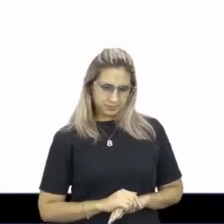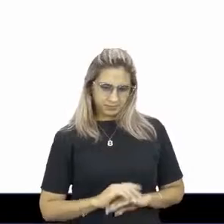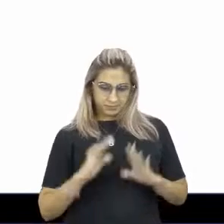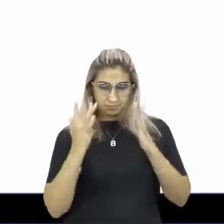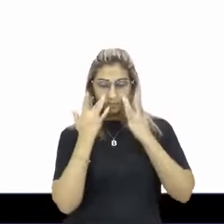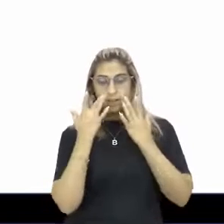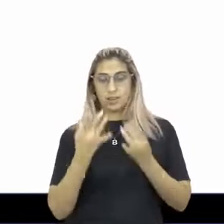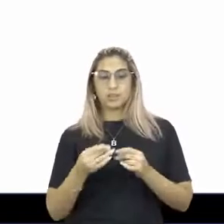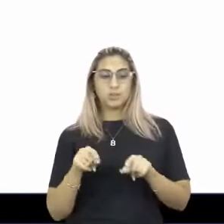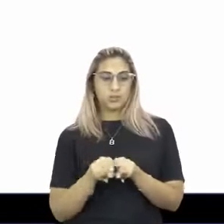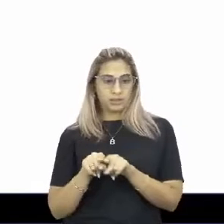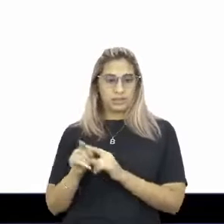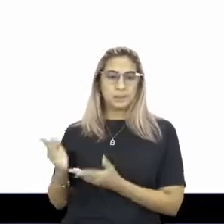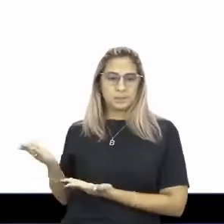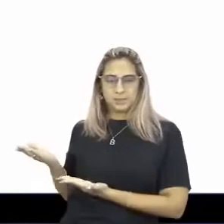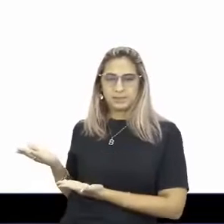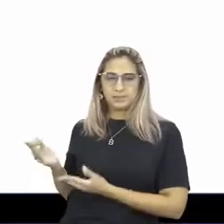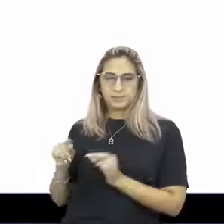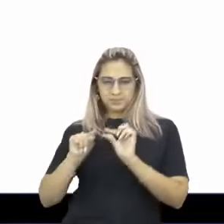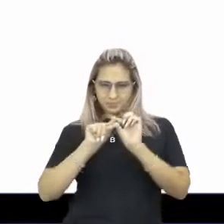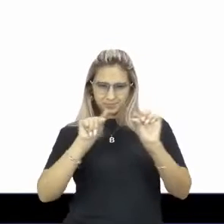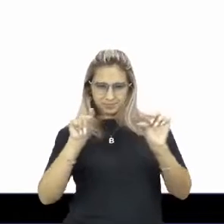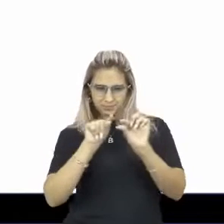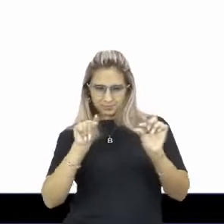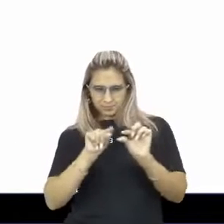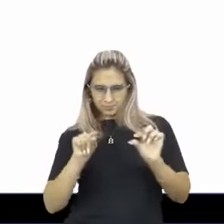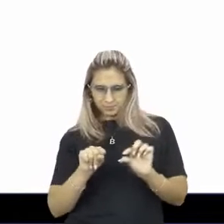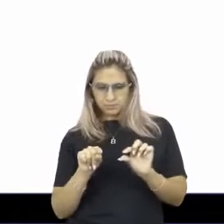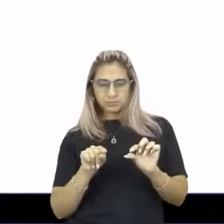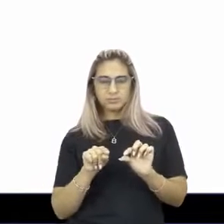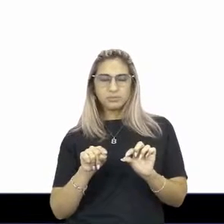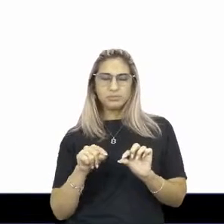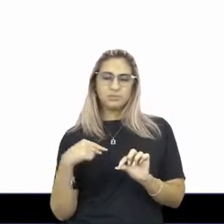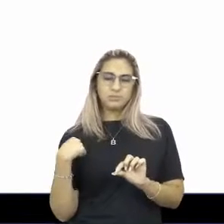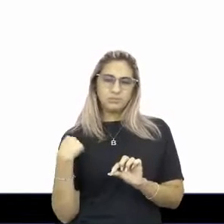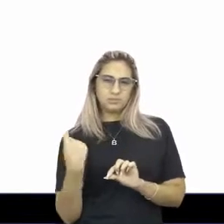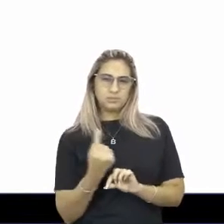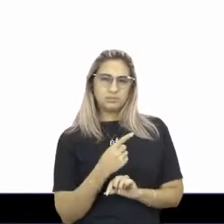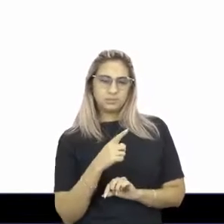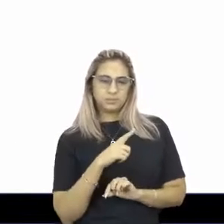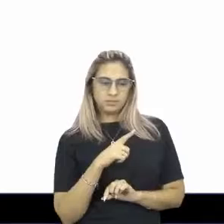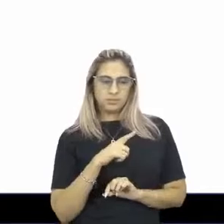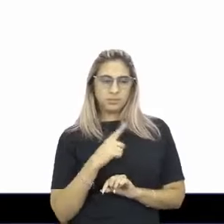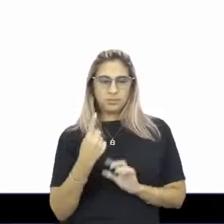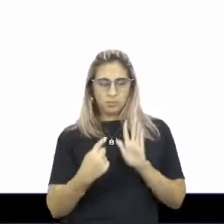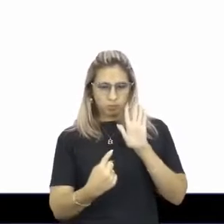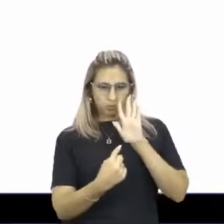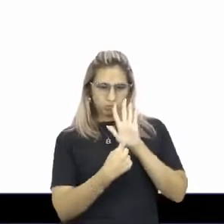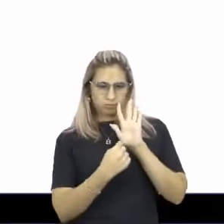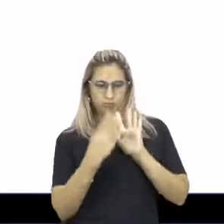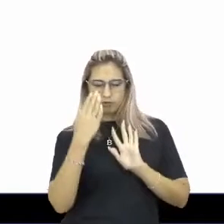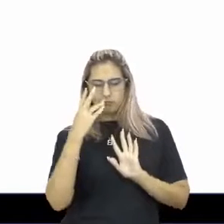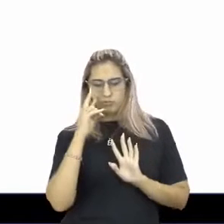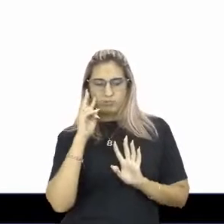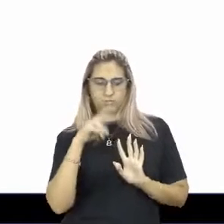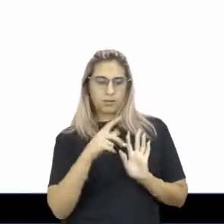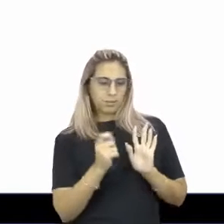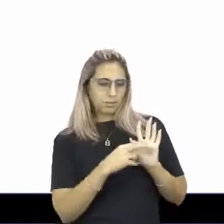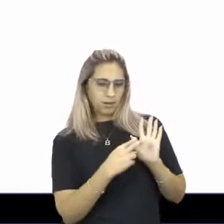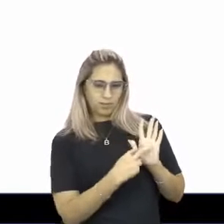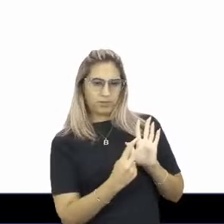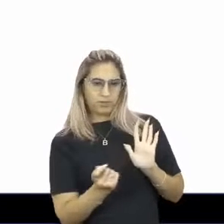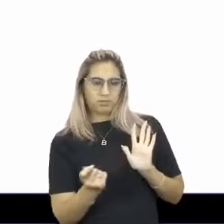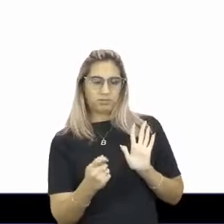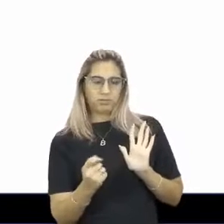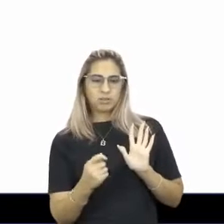atenção aqui, né? Eu não lembro se a Lê chegou a comentar, mas a gente aqui também tem um botão aqui de se